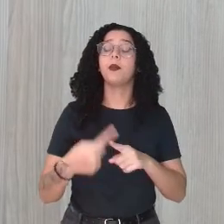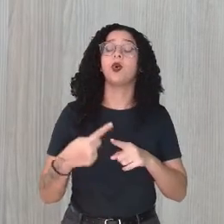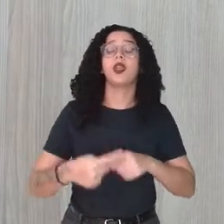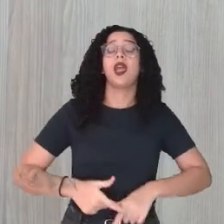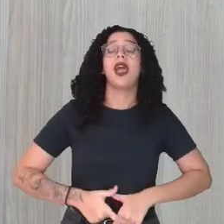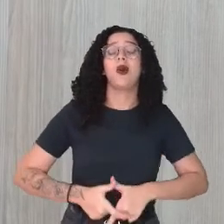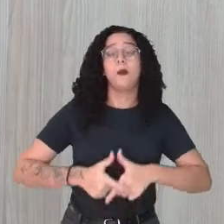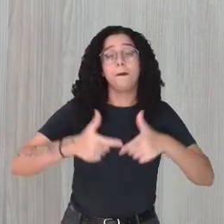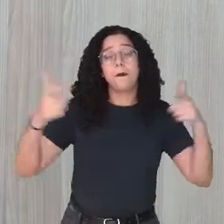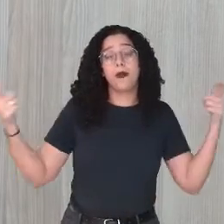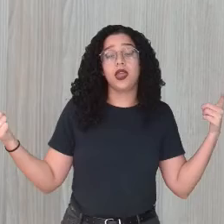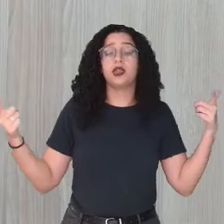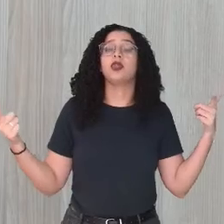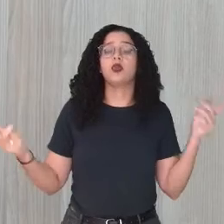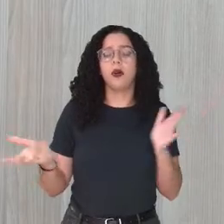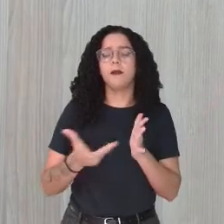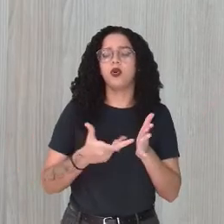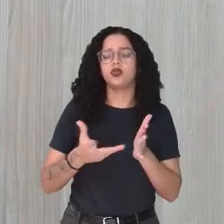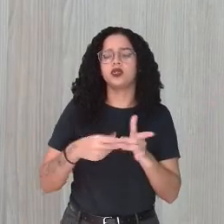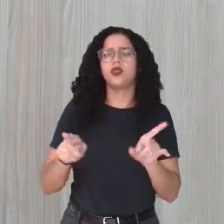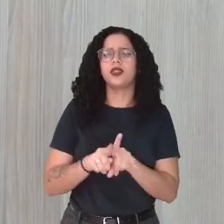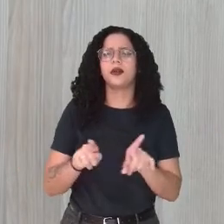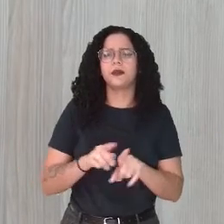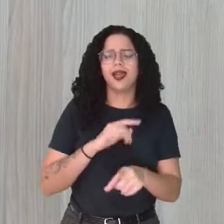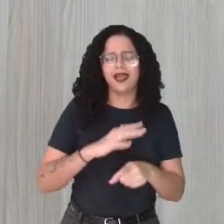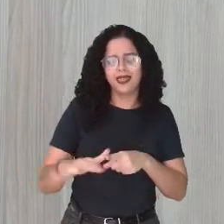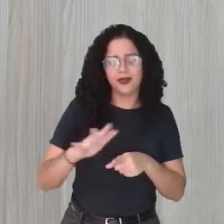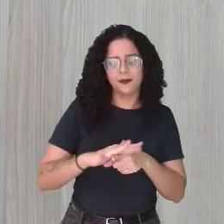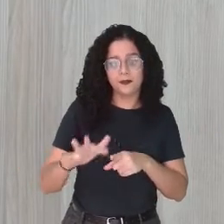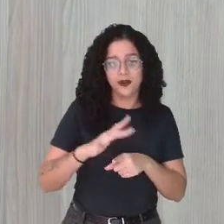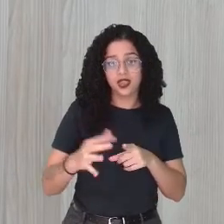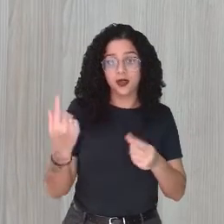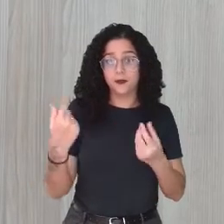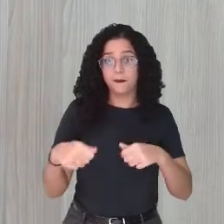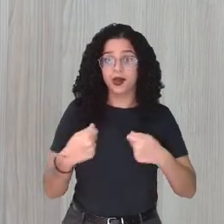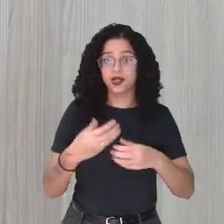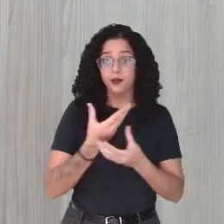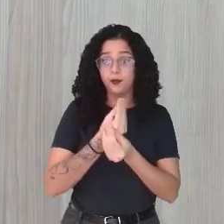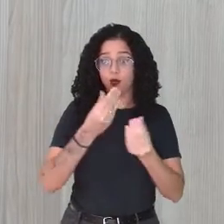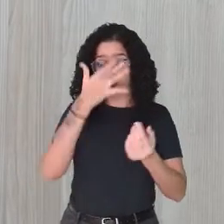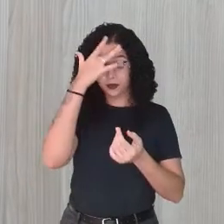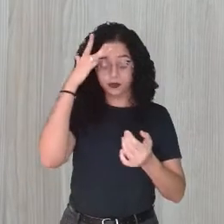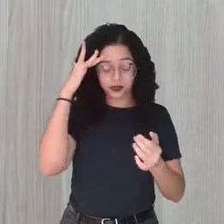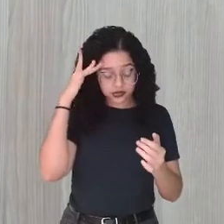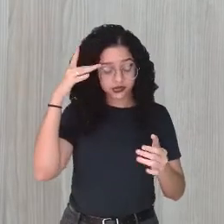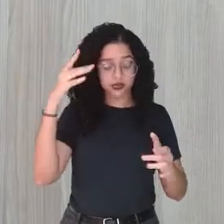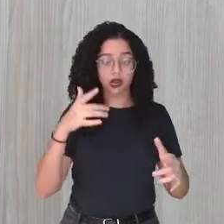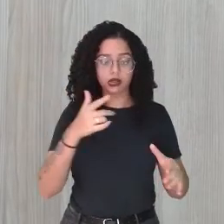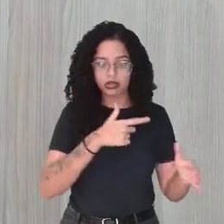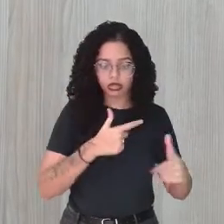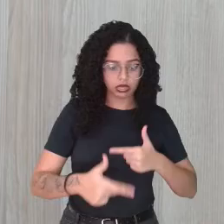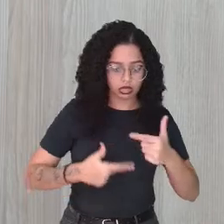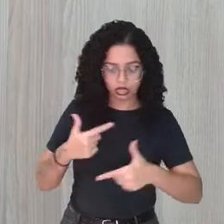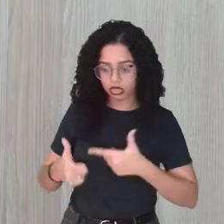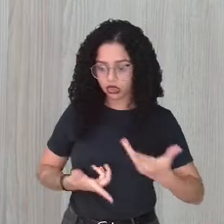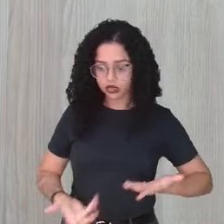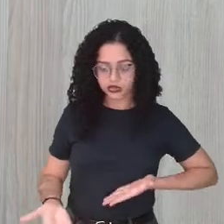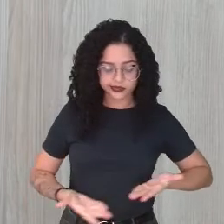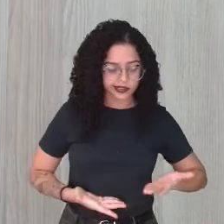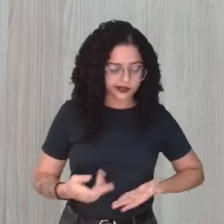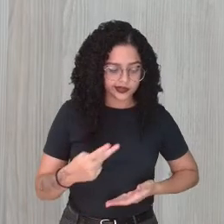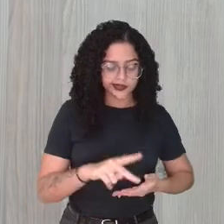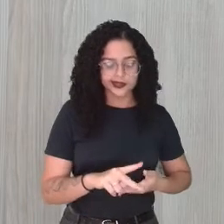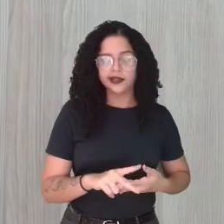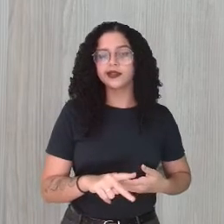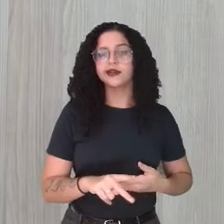a produção e a demanda também, né? Então precisava de muitas pessoas ali trabalhando a serviço, né,